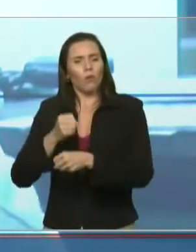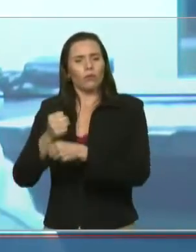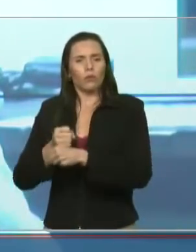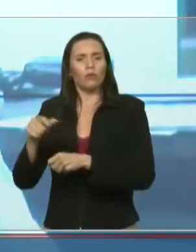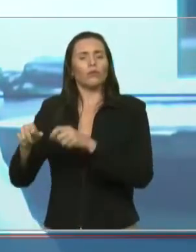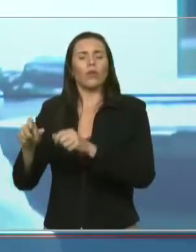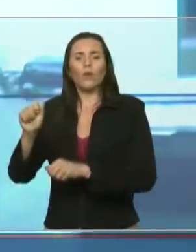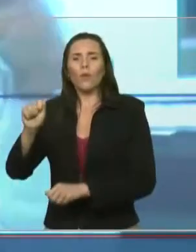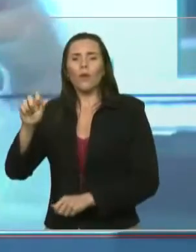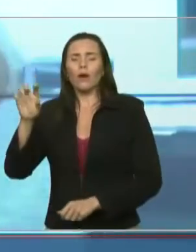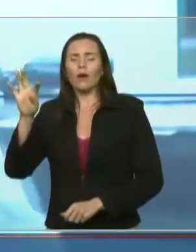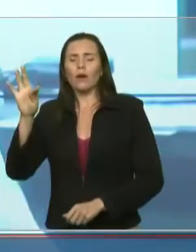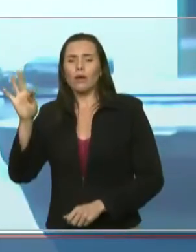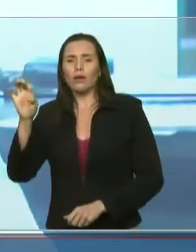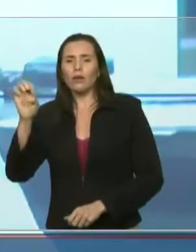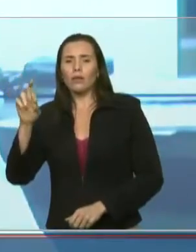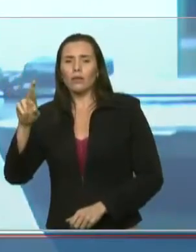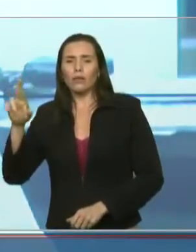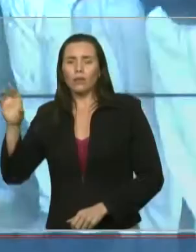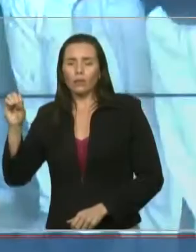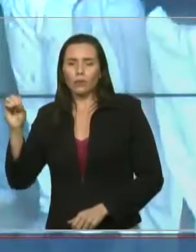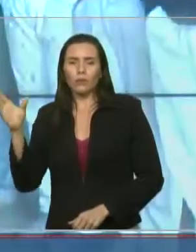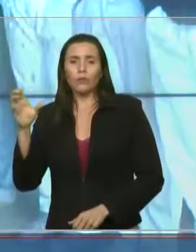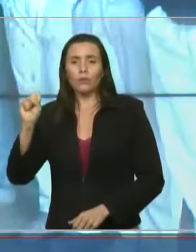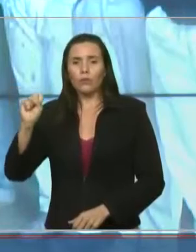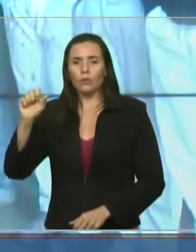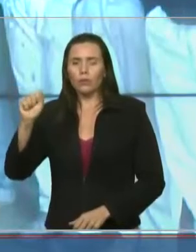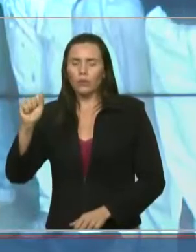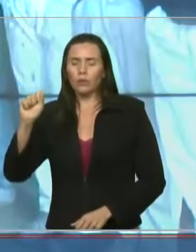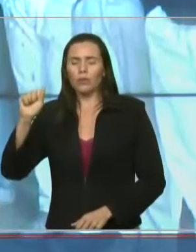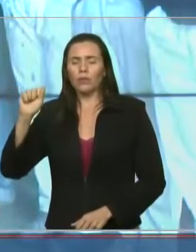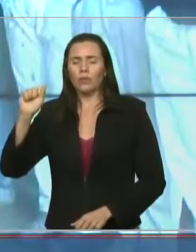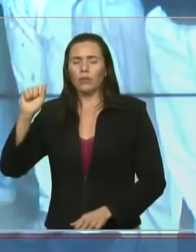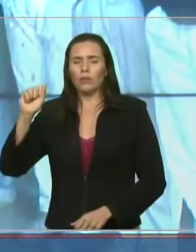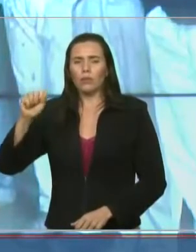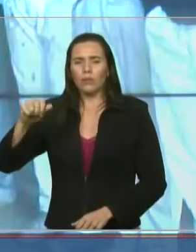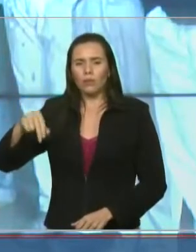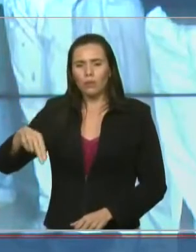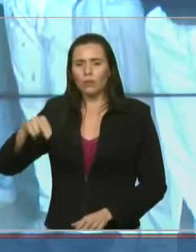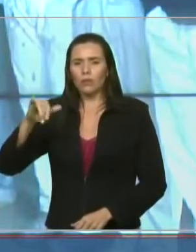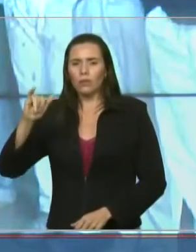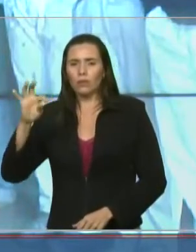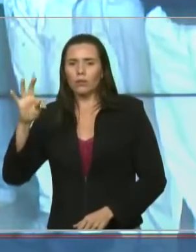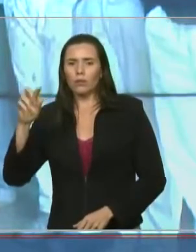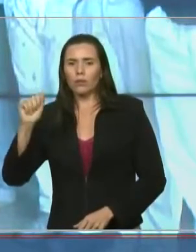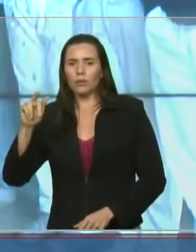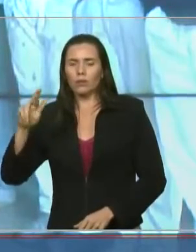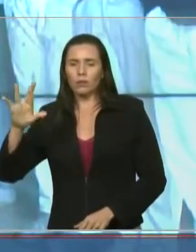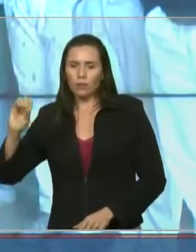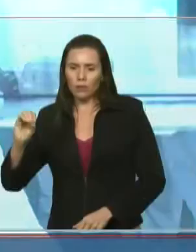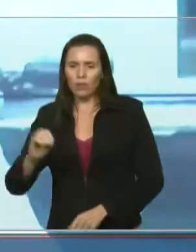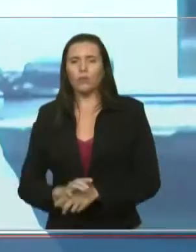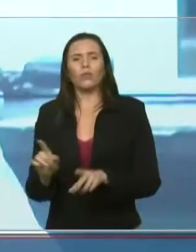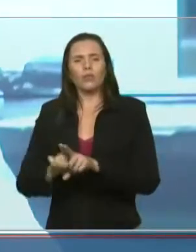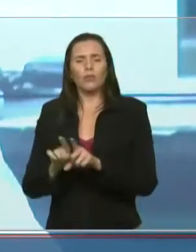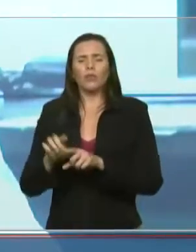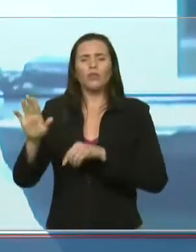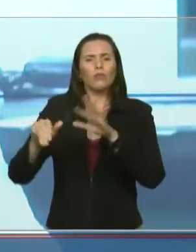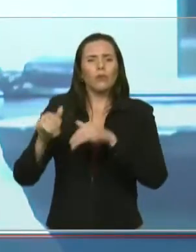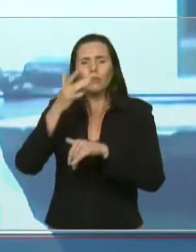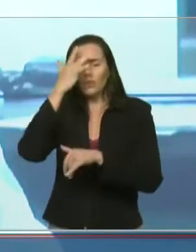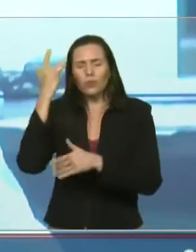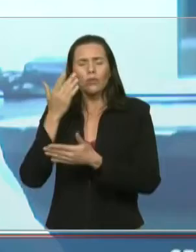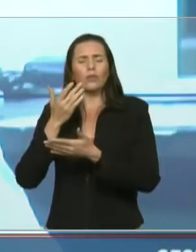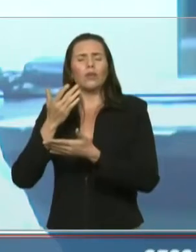dos catadores numa cooperativa. E decidi chamar muitas pessoas para que